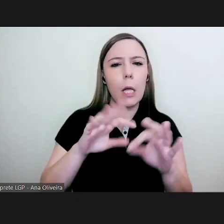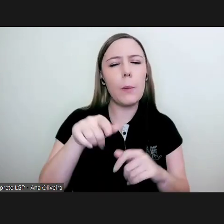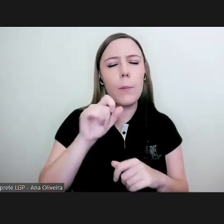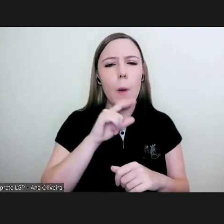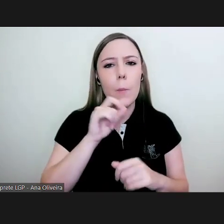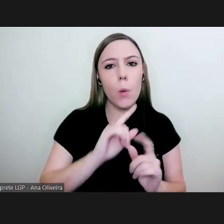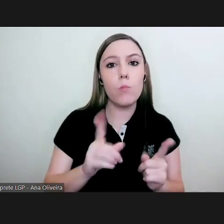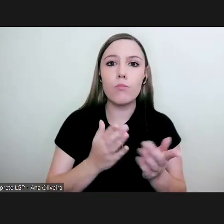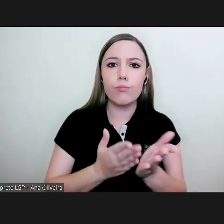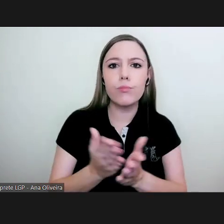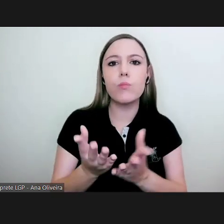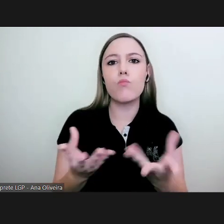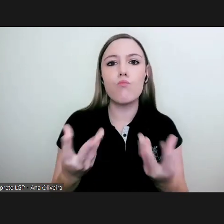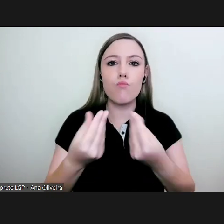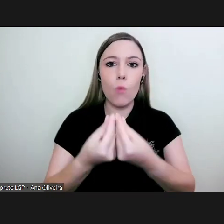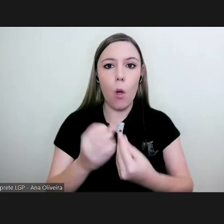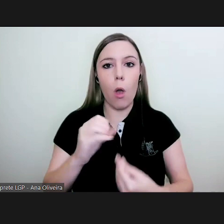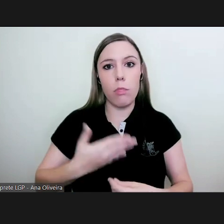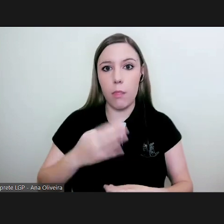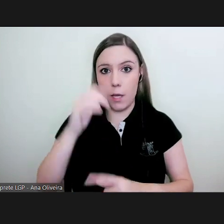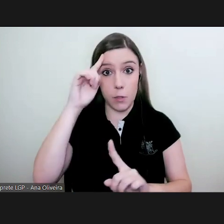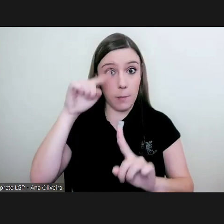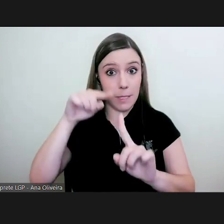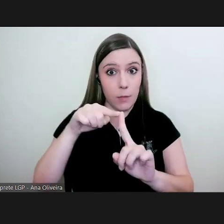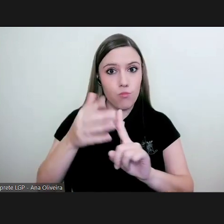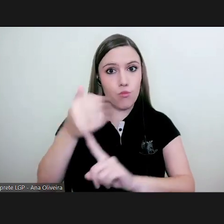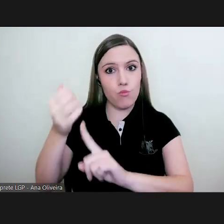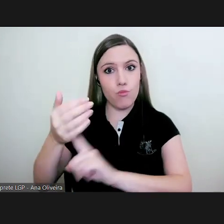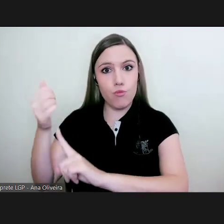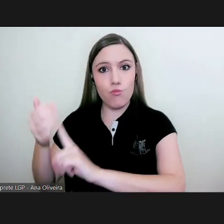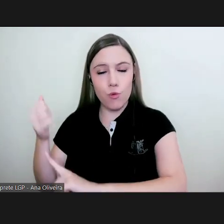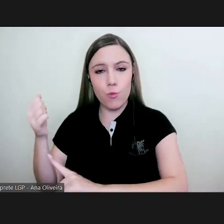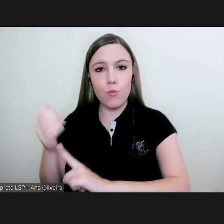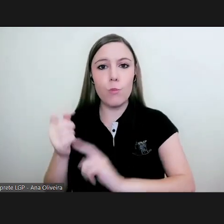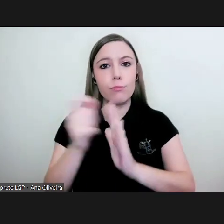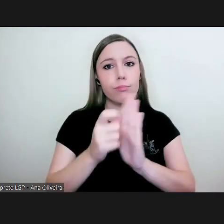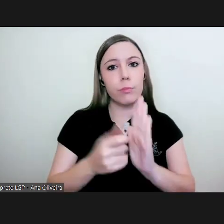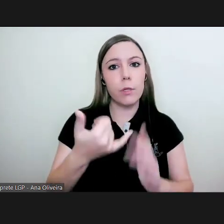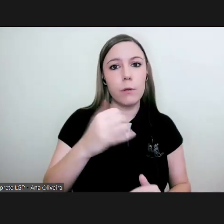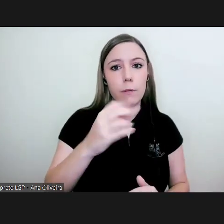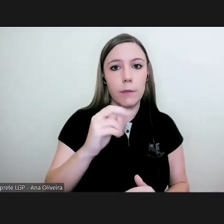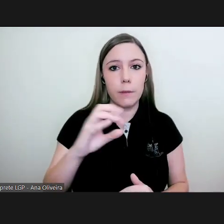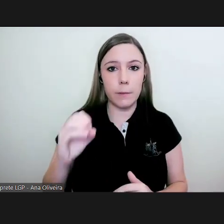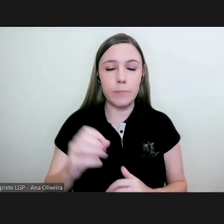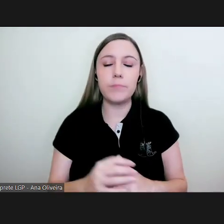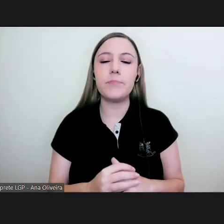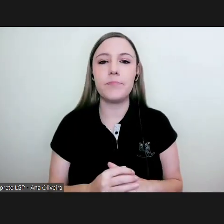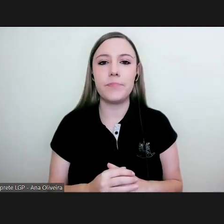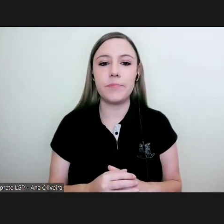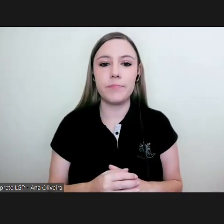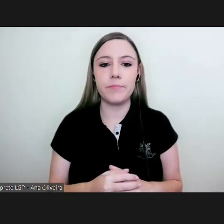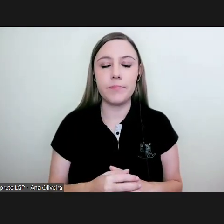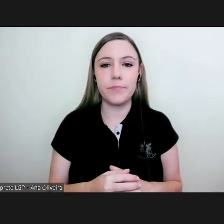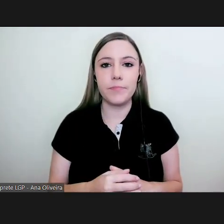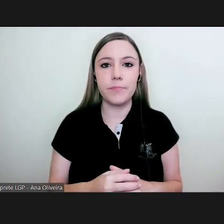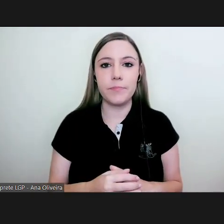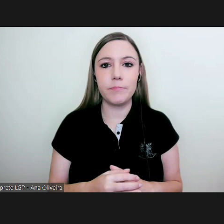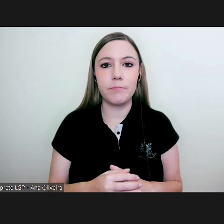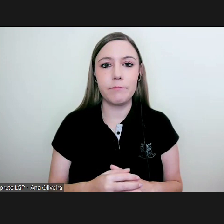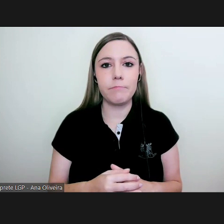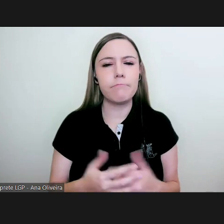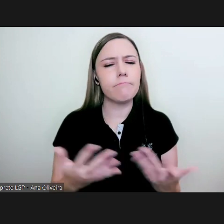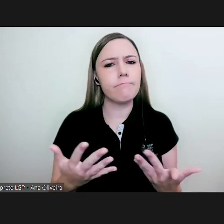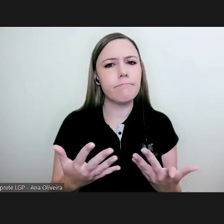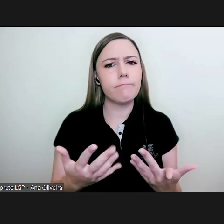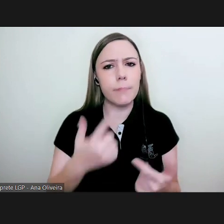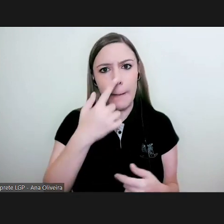os ODS, por forma a garantir o alcance dos objetivos e metas da Agenda 2030. À semelhança